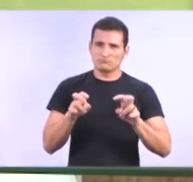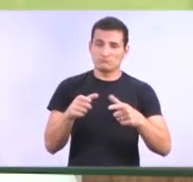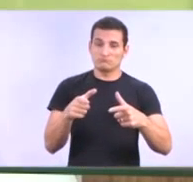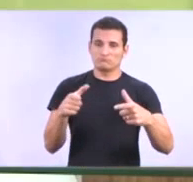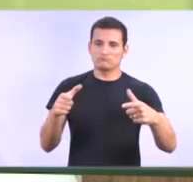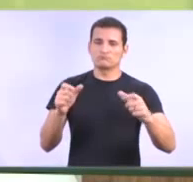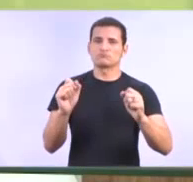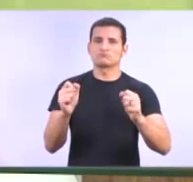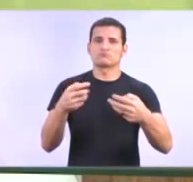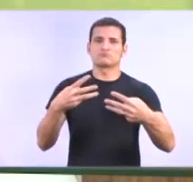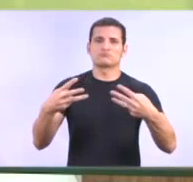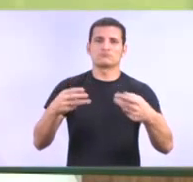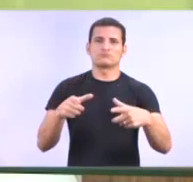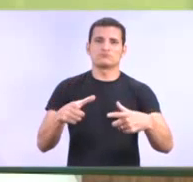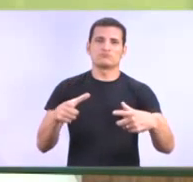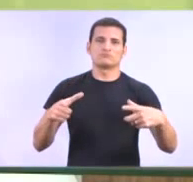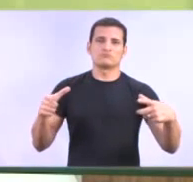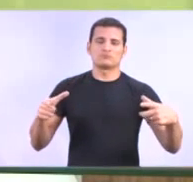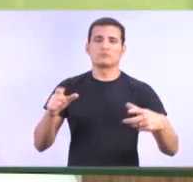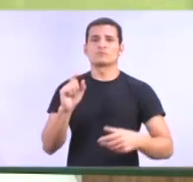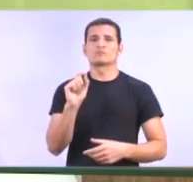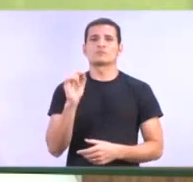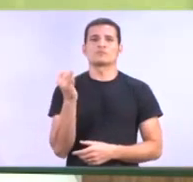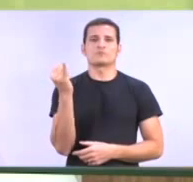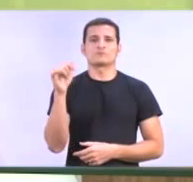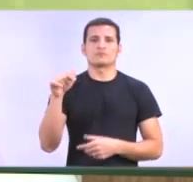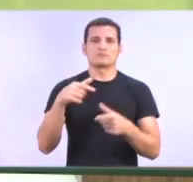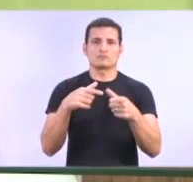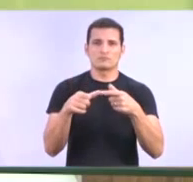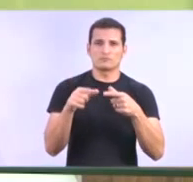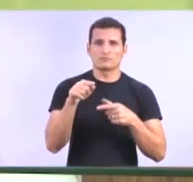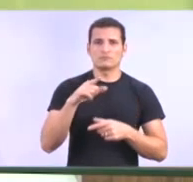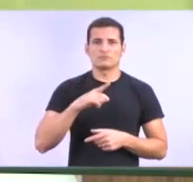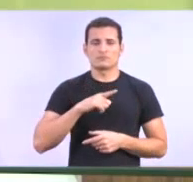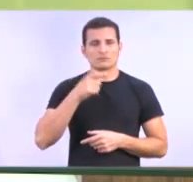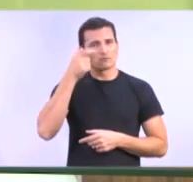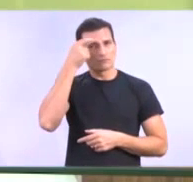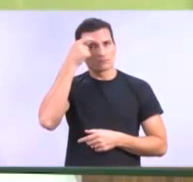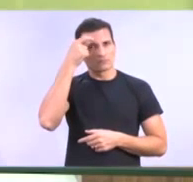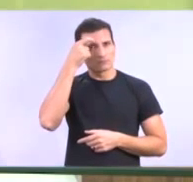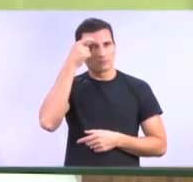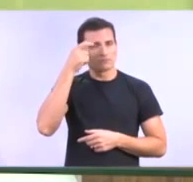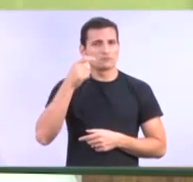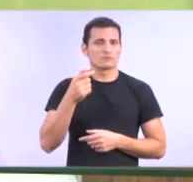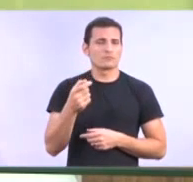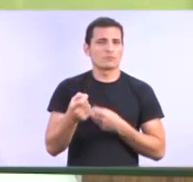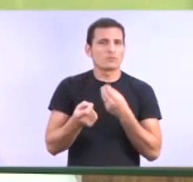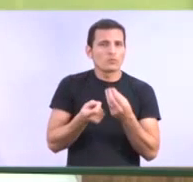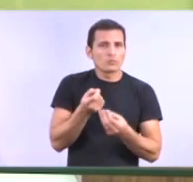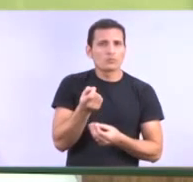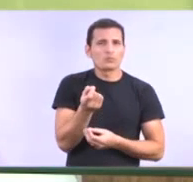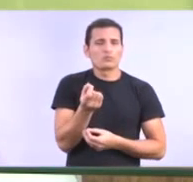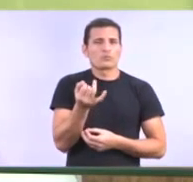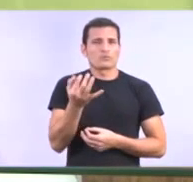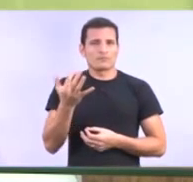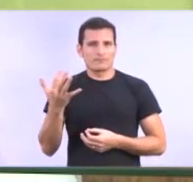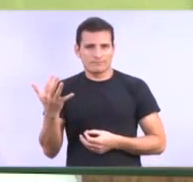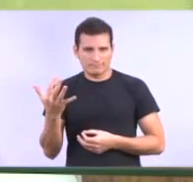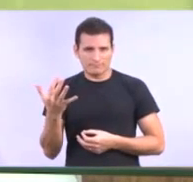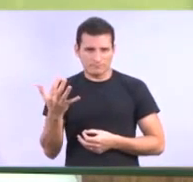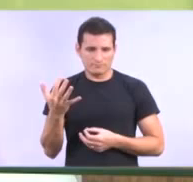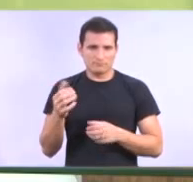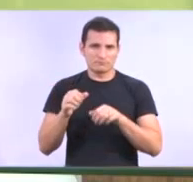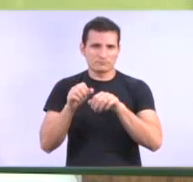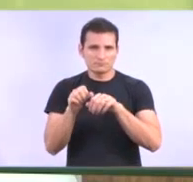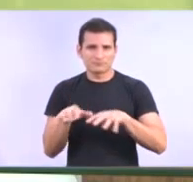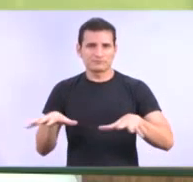rede. O que é importante na estrela é você ter essa consciência em termos da quantidade, né, essa